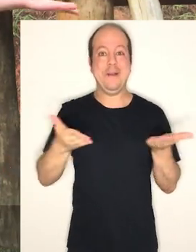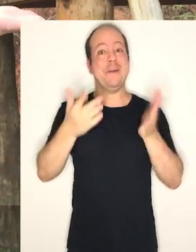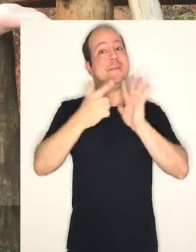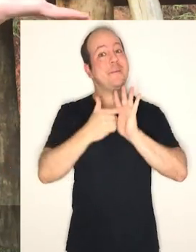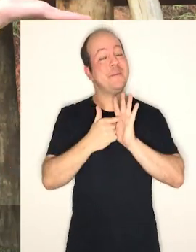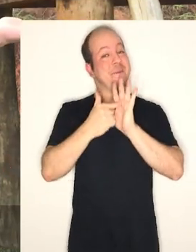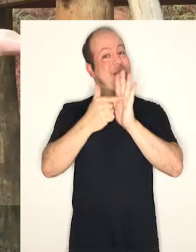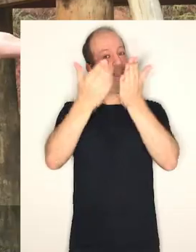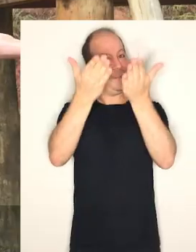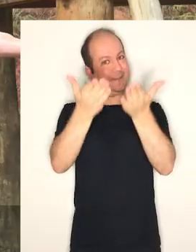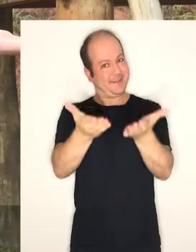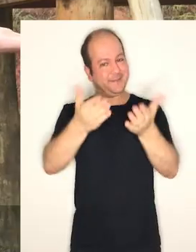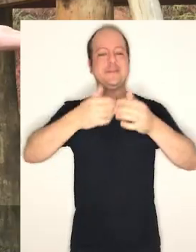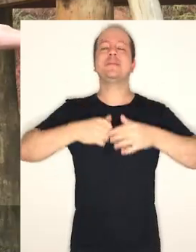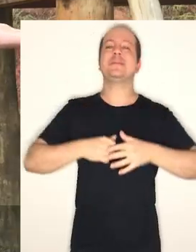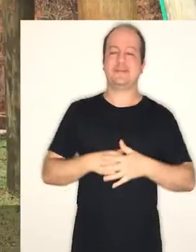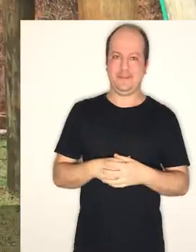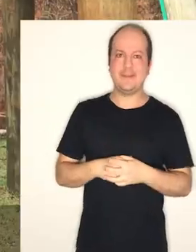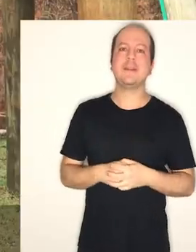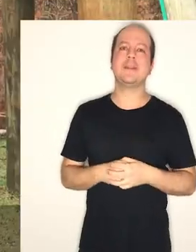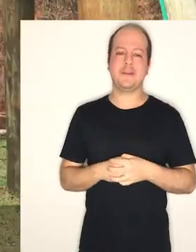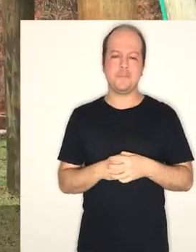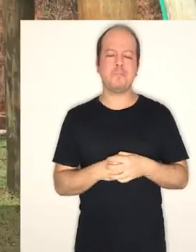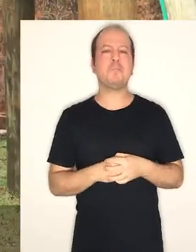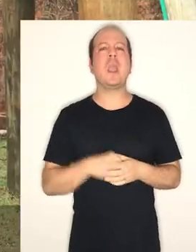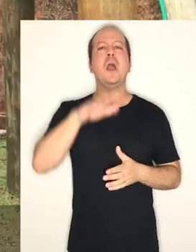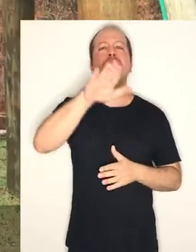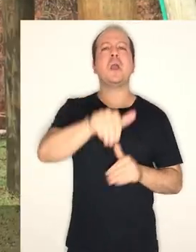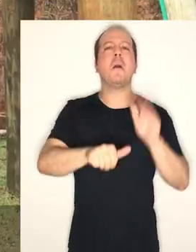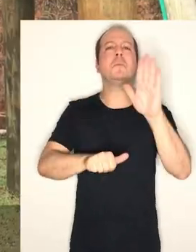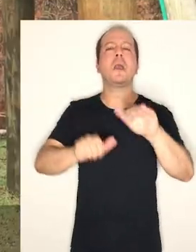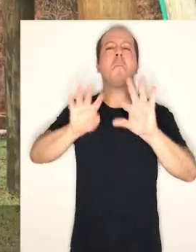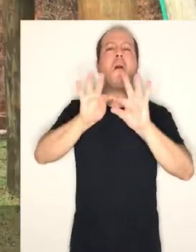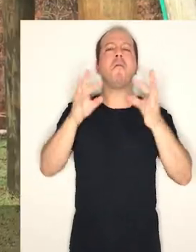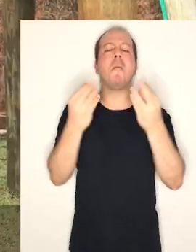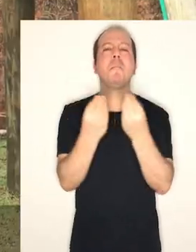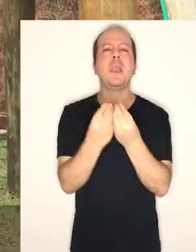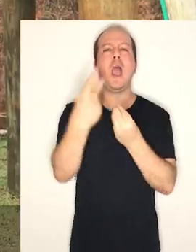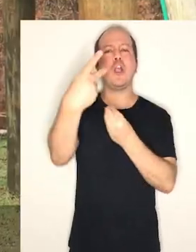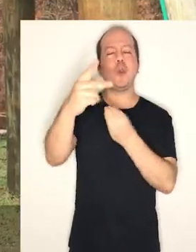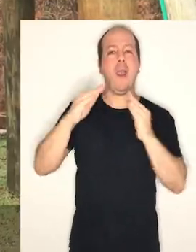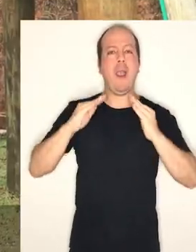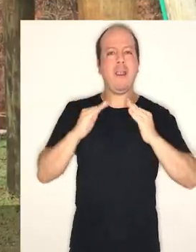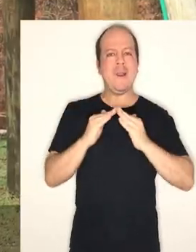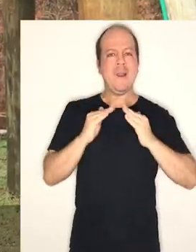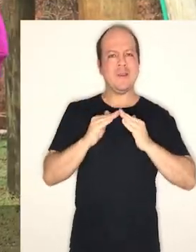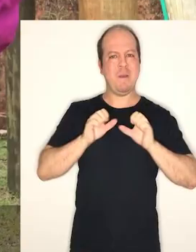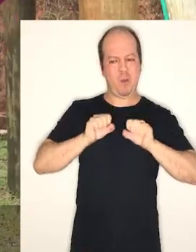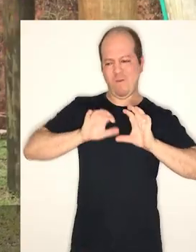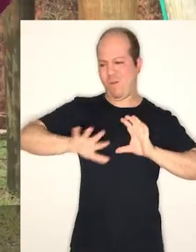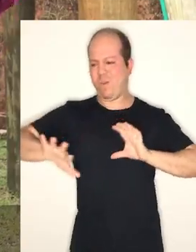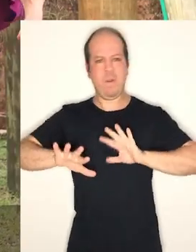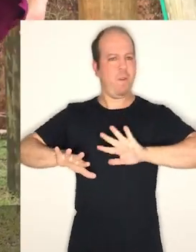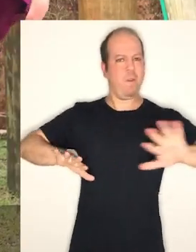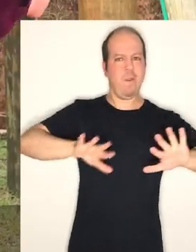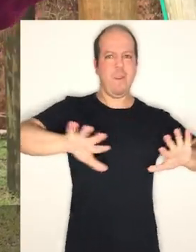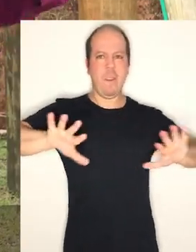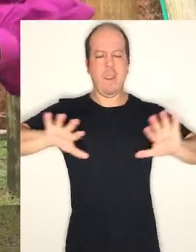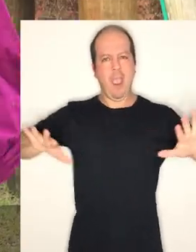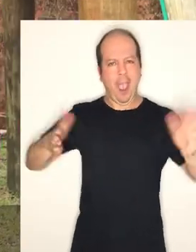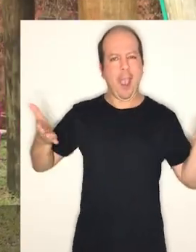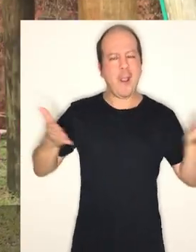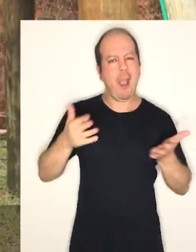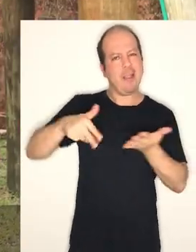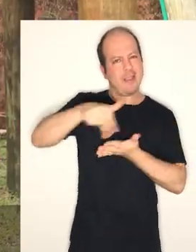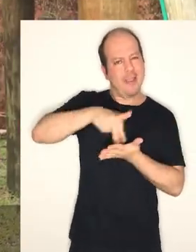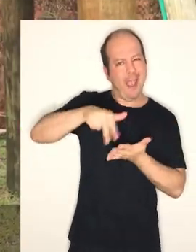a gente vai mostrar para vocês. Simbora então, chame toda a família em casa, arrastem os móveis